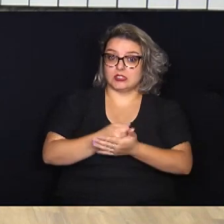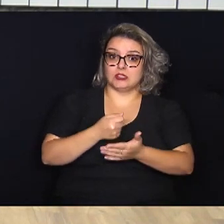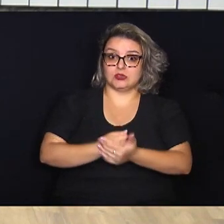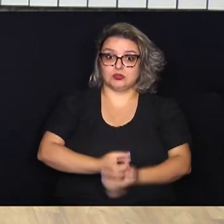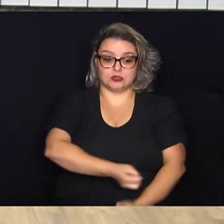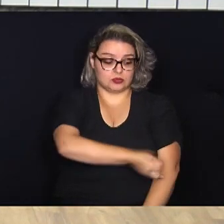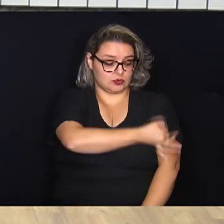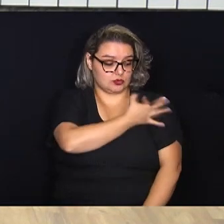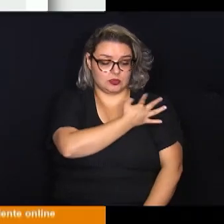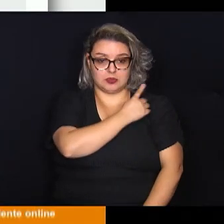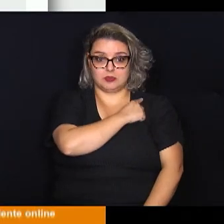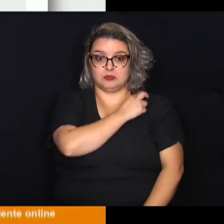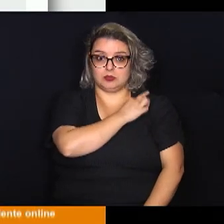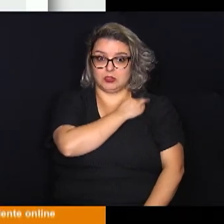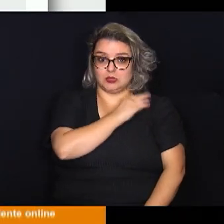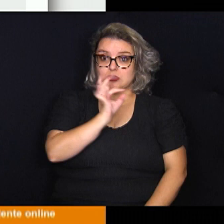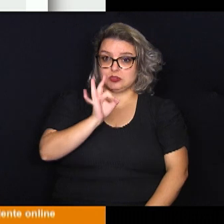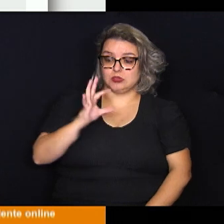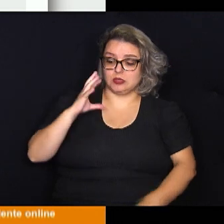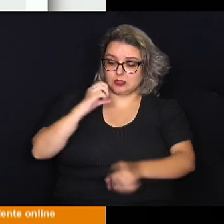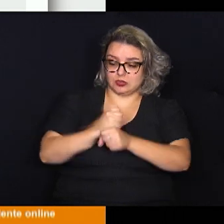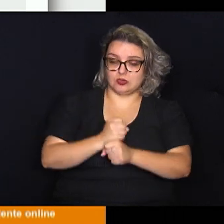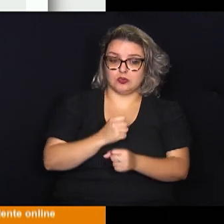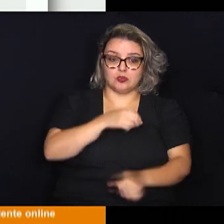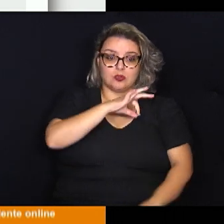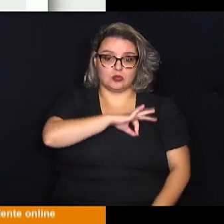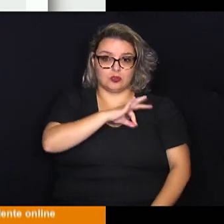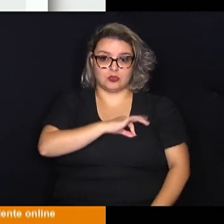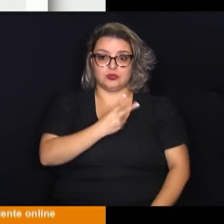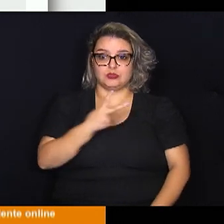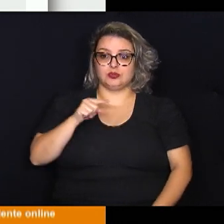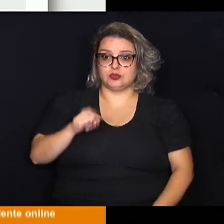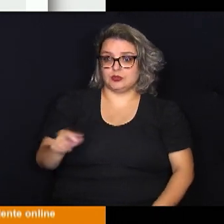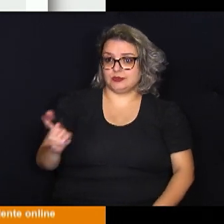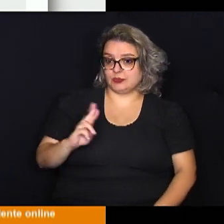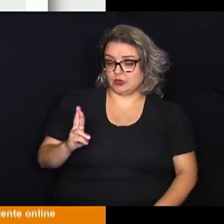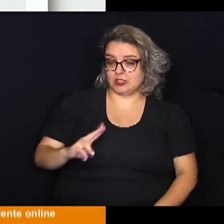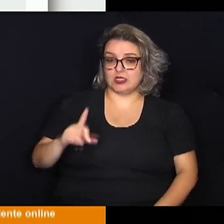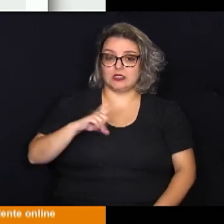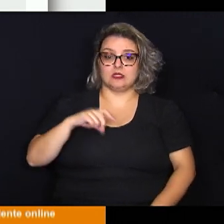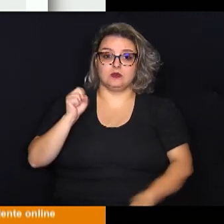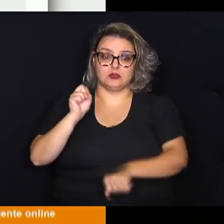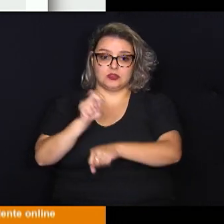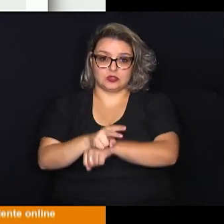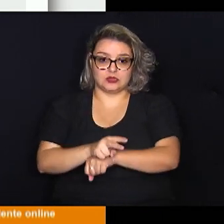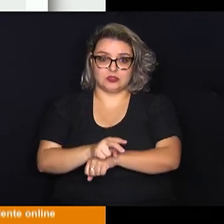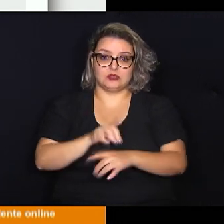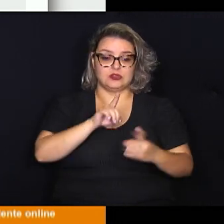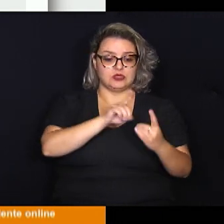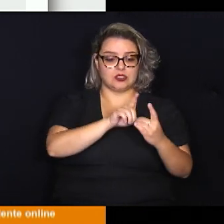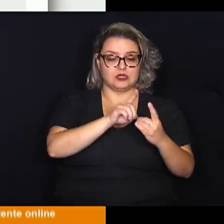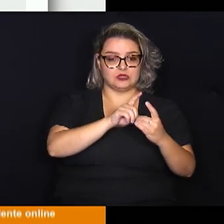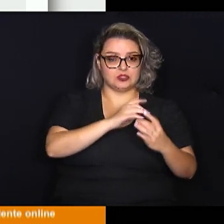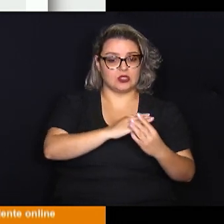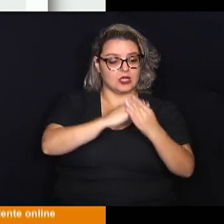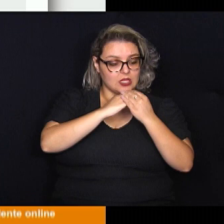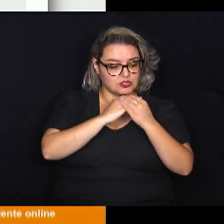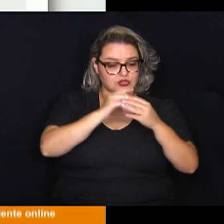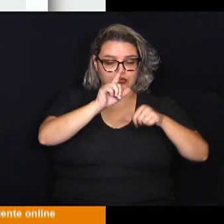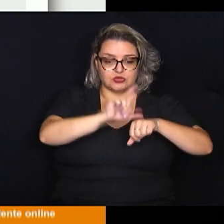médio completo com salário inicial de R$ 2.000. Também temos a vaga de atendente de